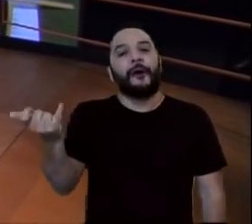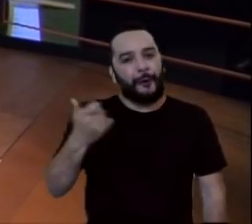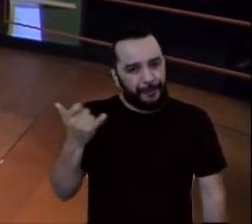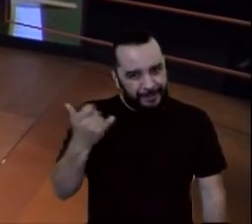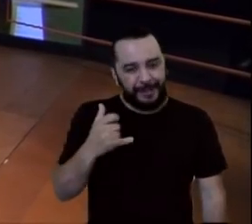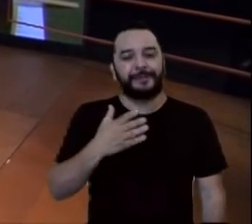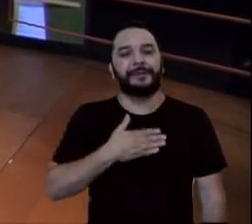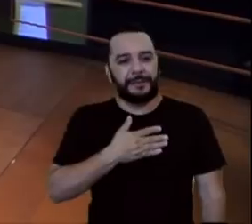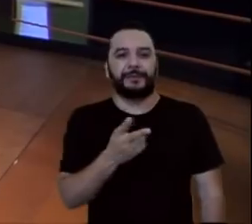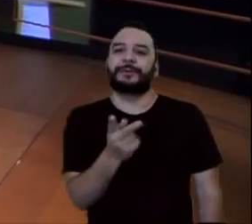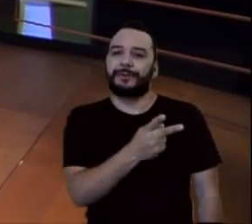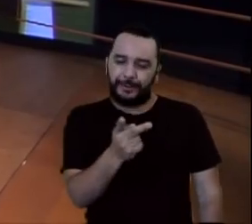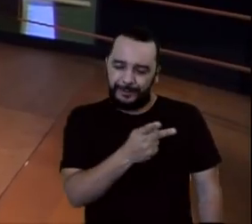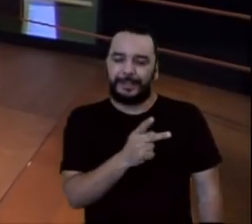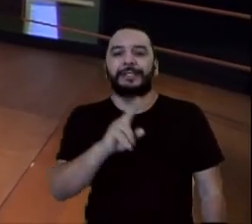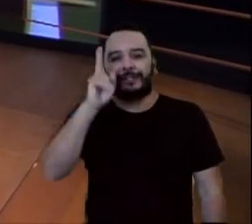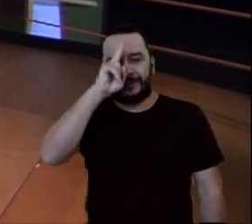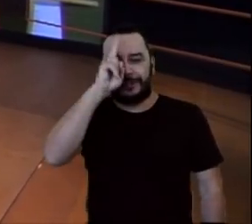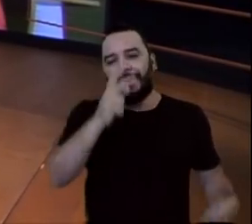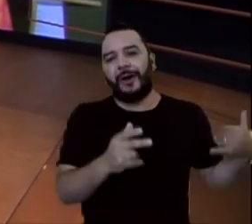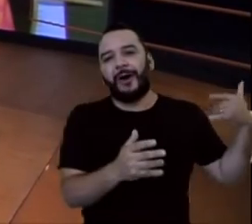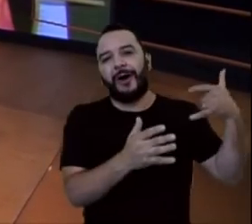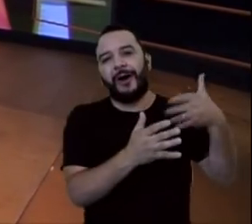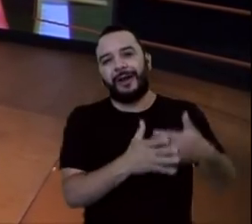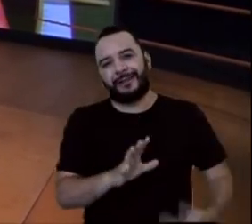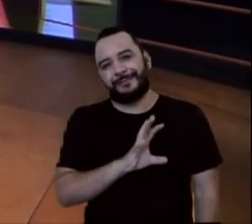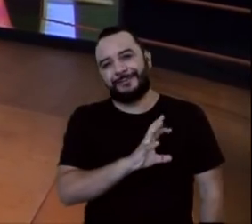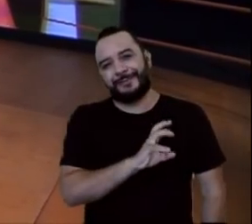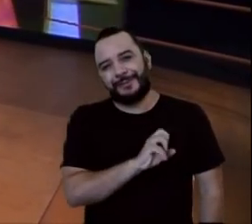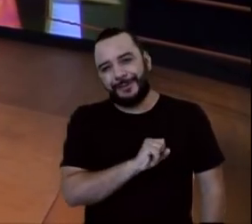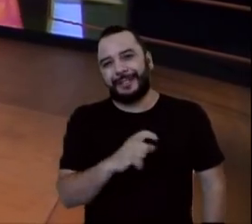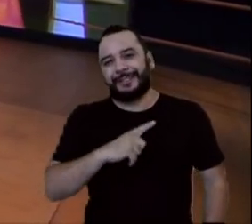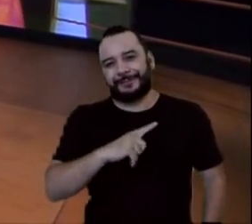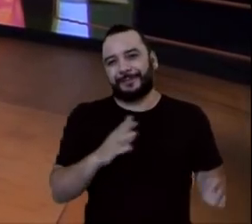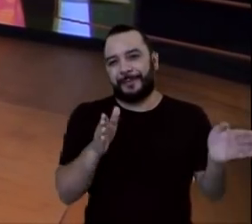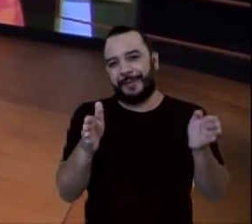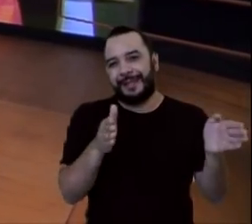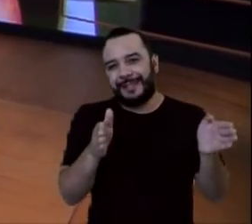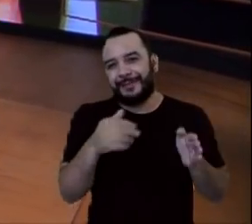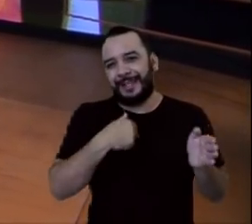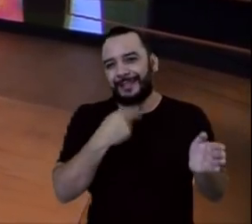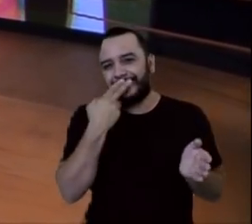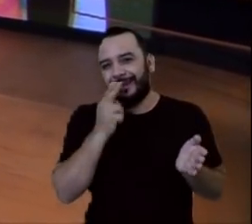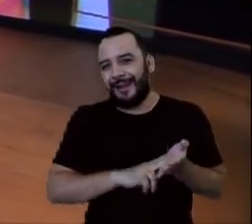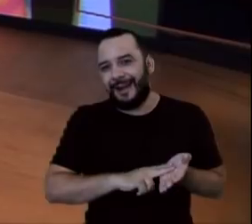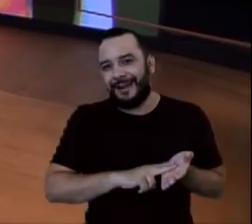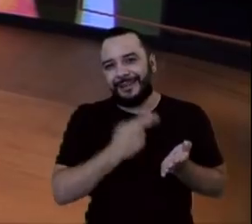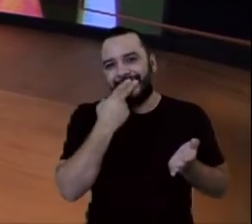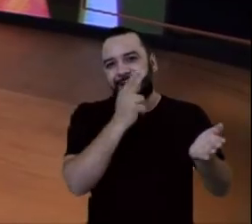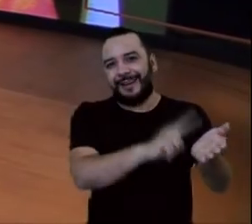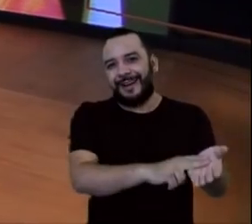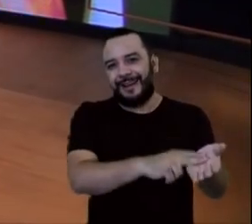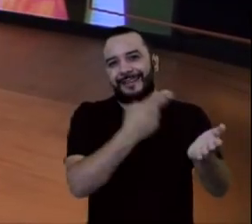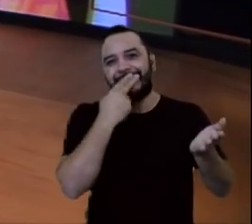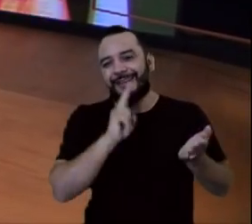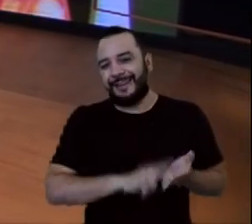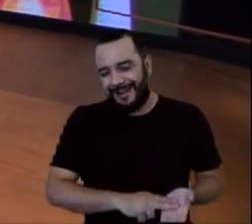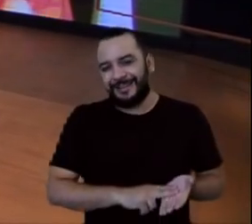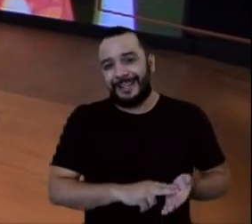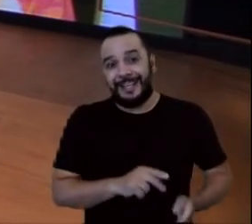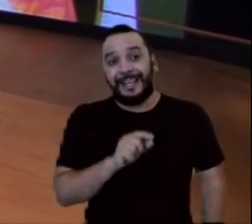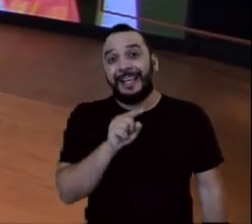Aí que me contaram, eles tiveram uma história de amor, e aí durante esse período eles se corresponderam. Na verdade, não